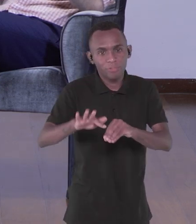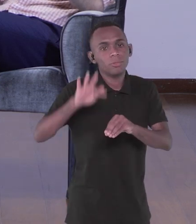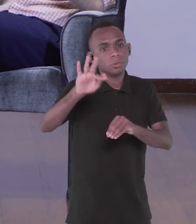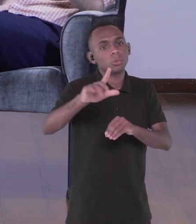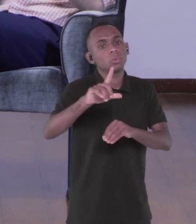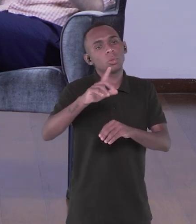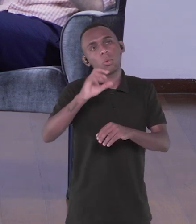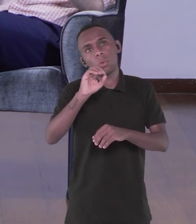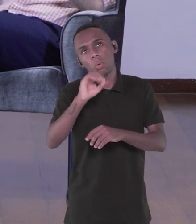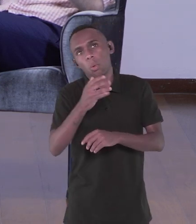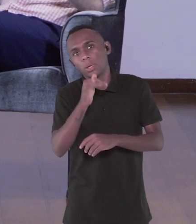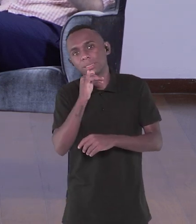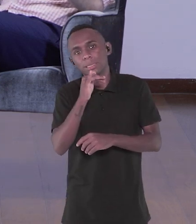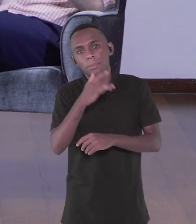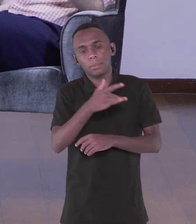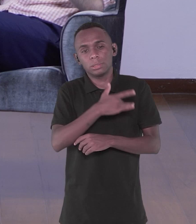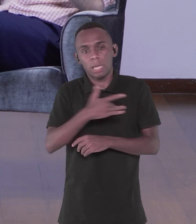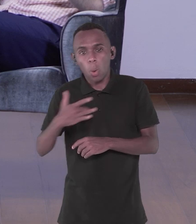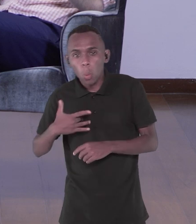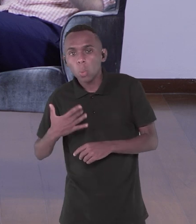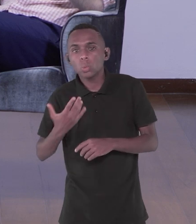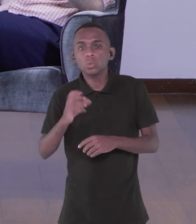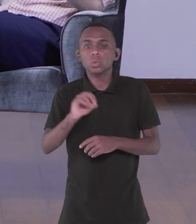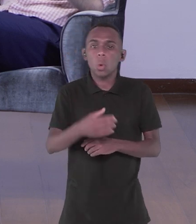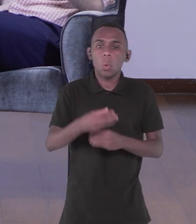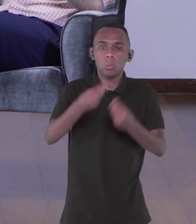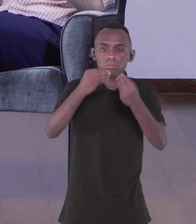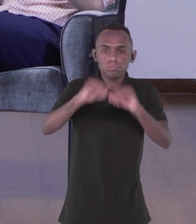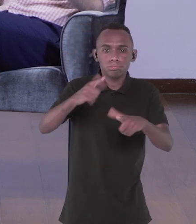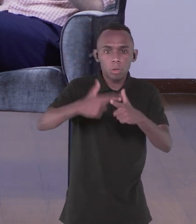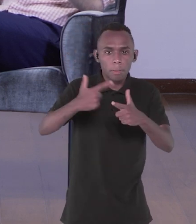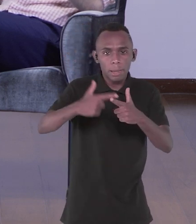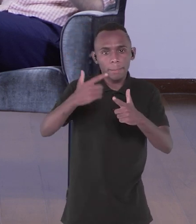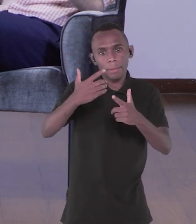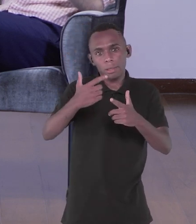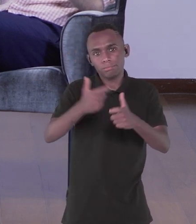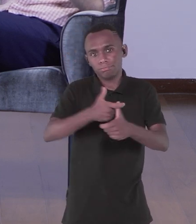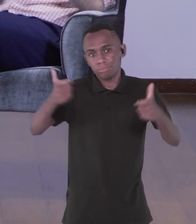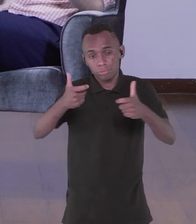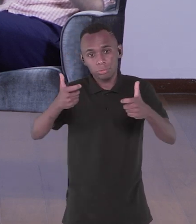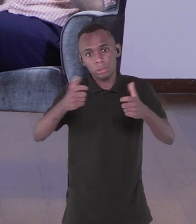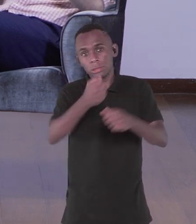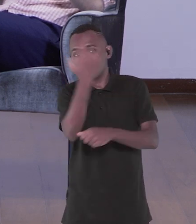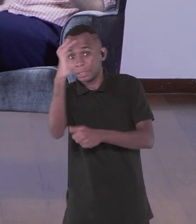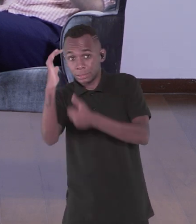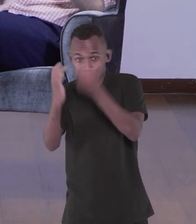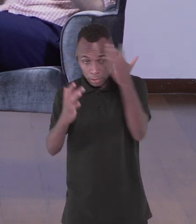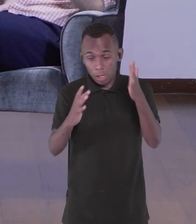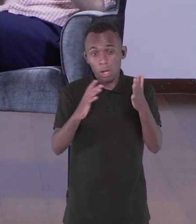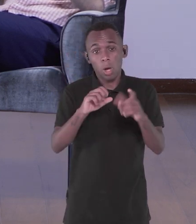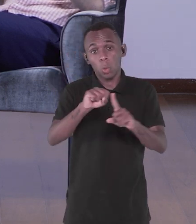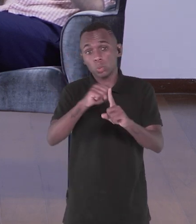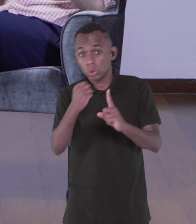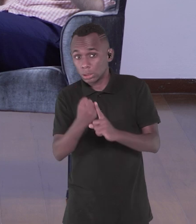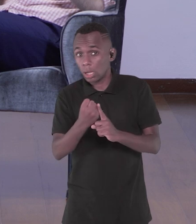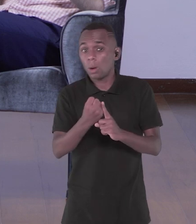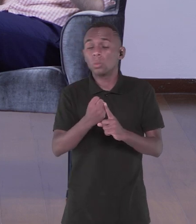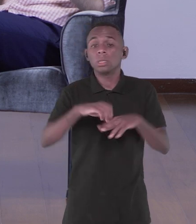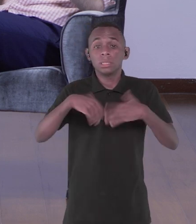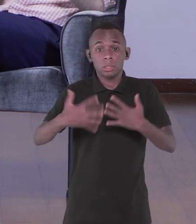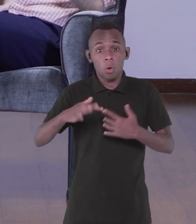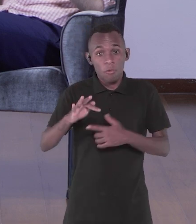eventualmente, sanitário, ou um desastre ambiental, ou um desastre social. Então, repensar ou reinventar o